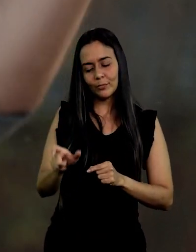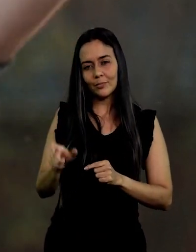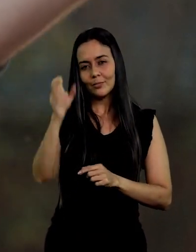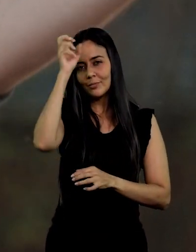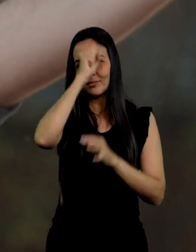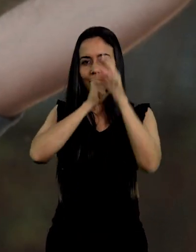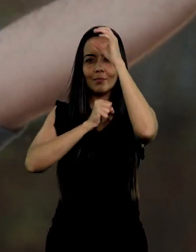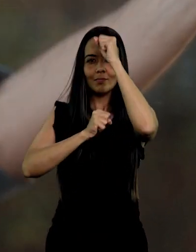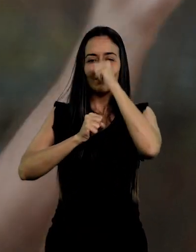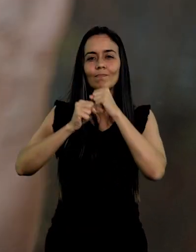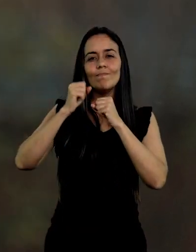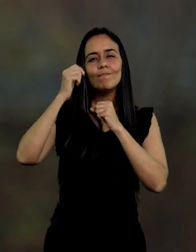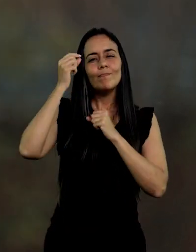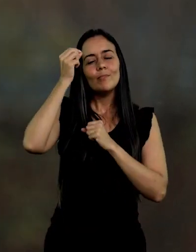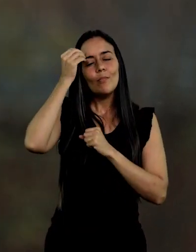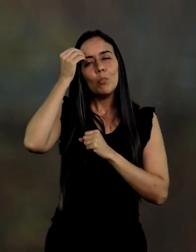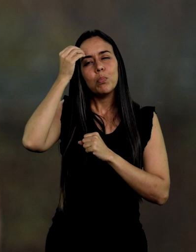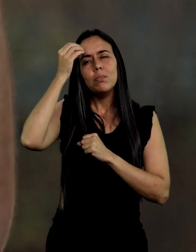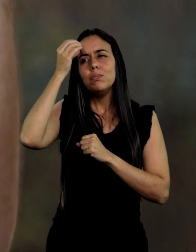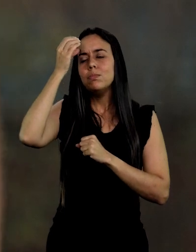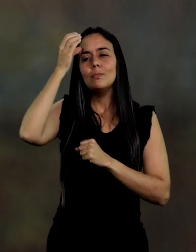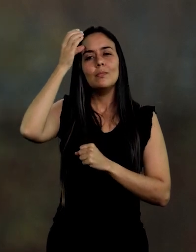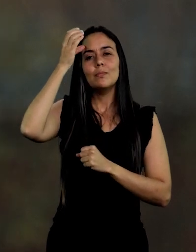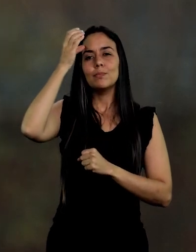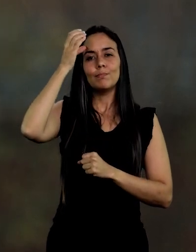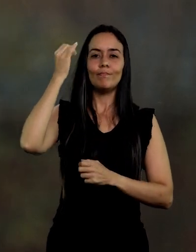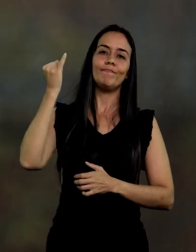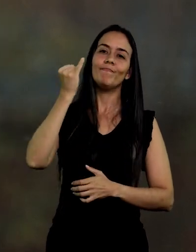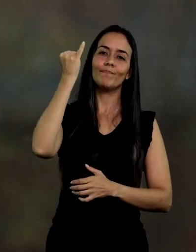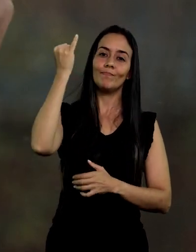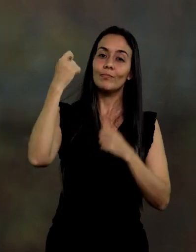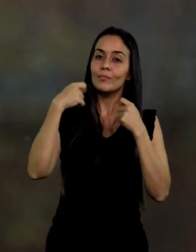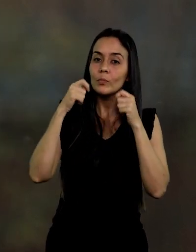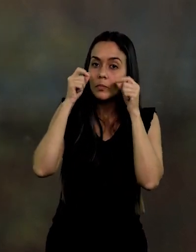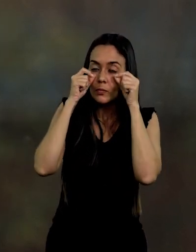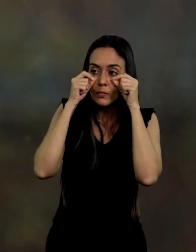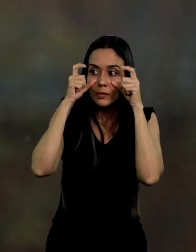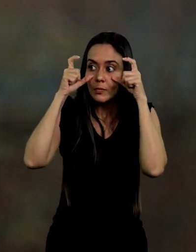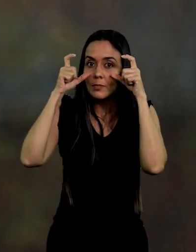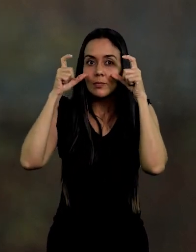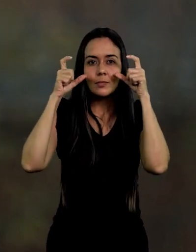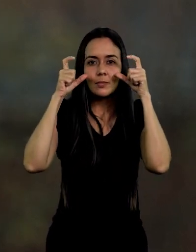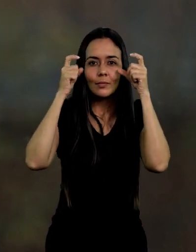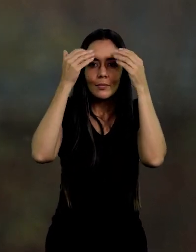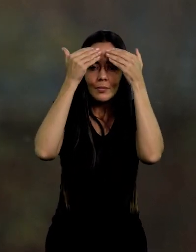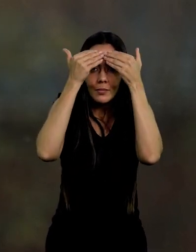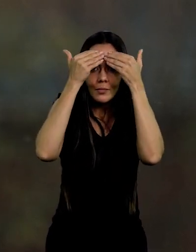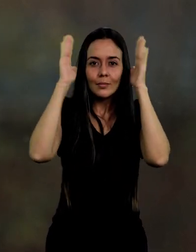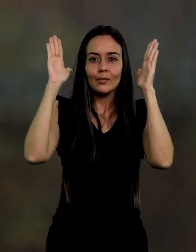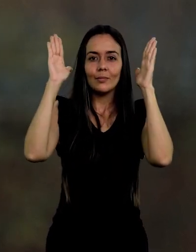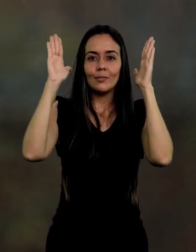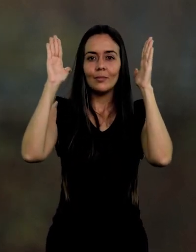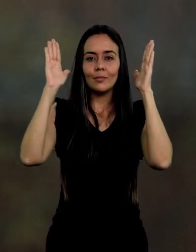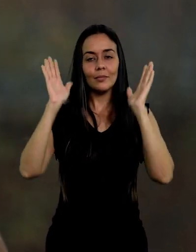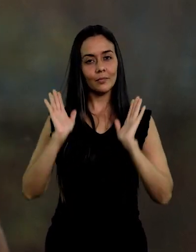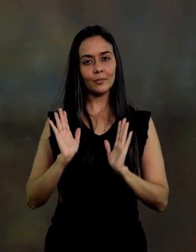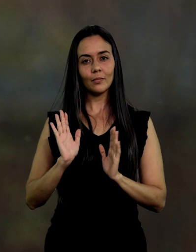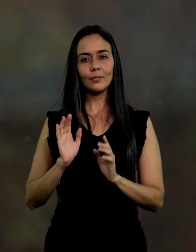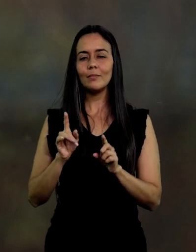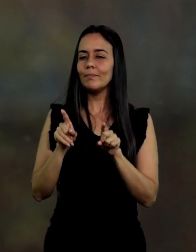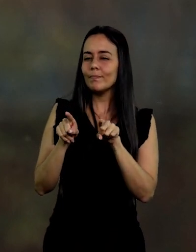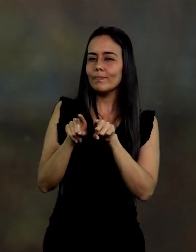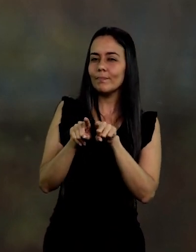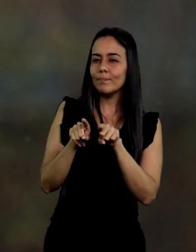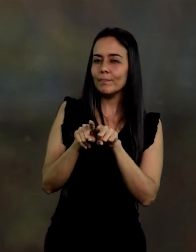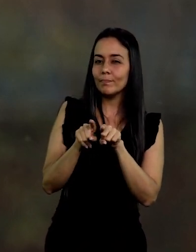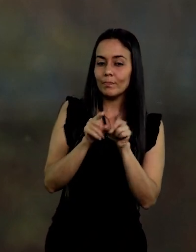uma grande formação seria despertar um pouco mais essa nossa simetria com